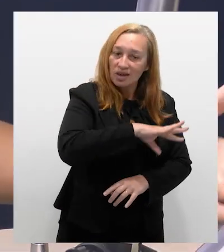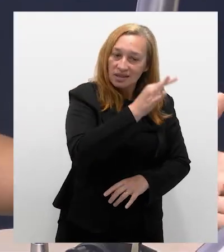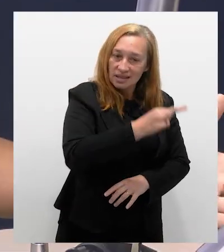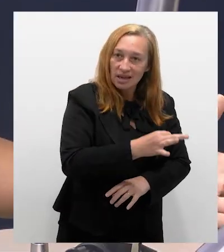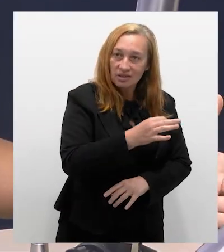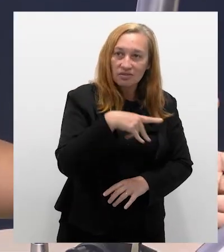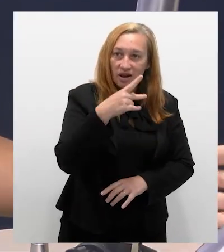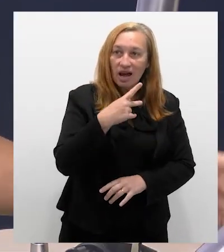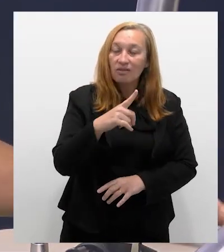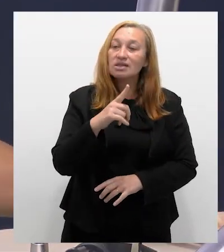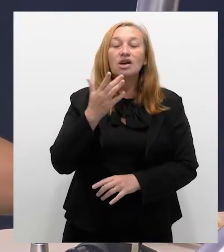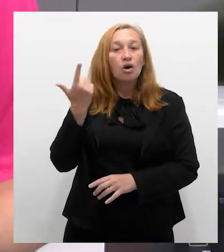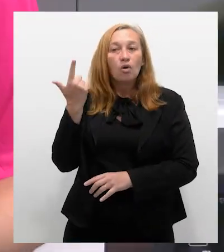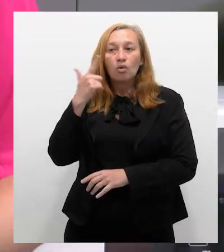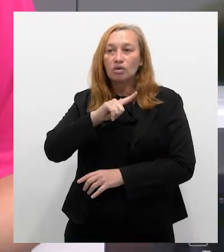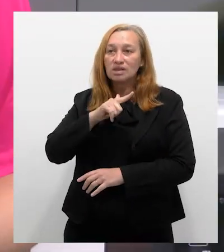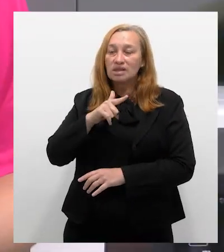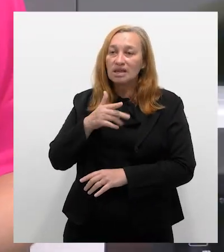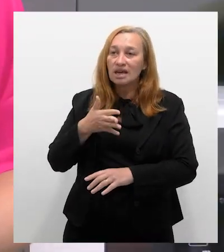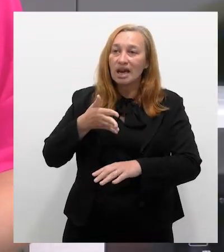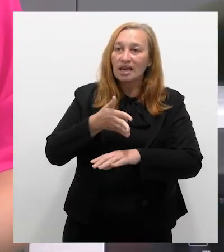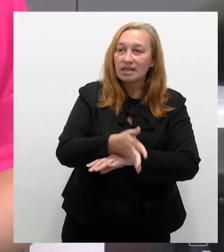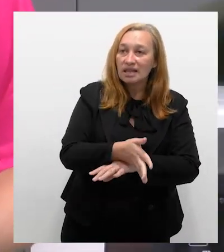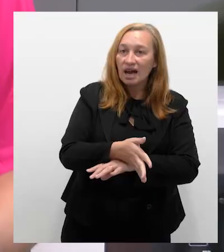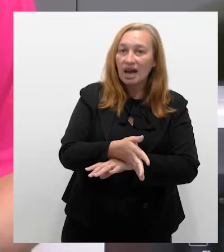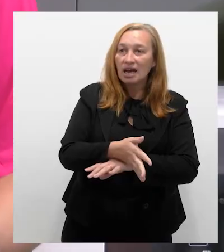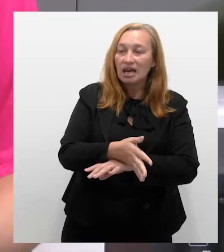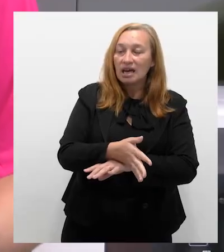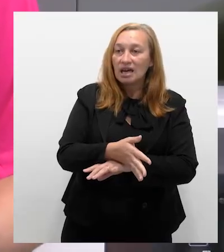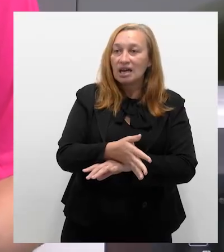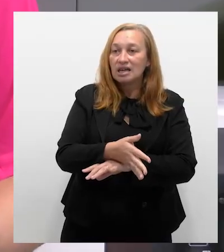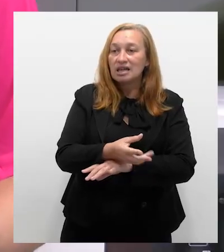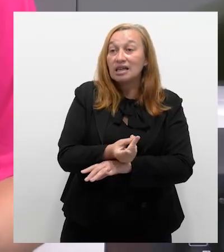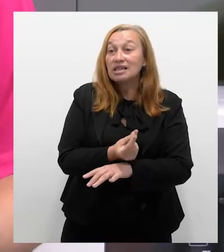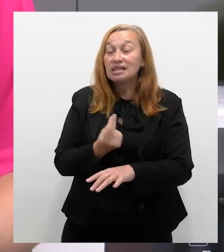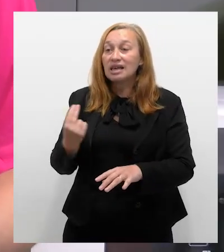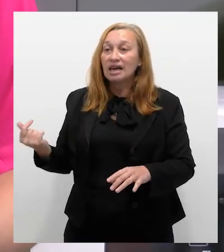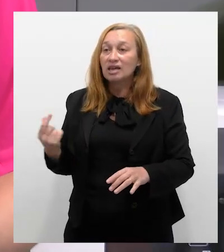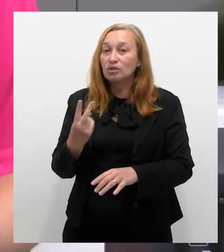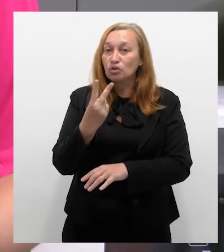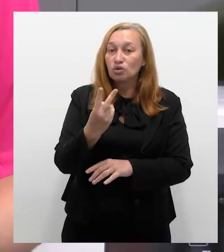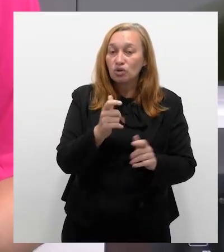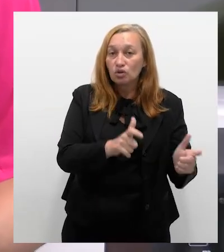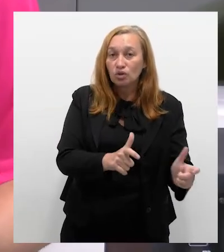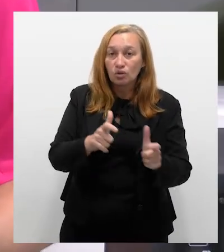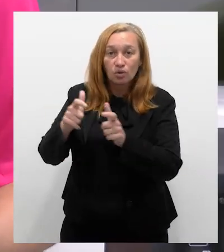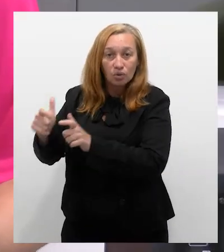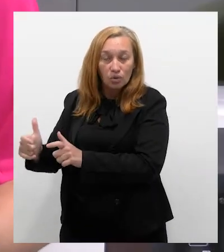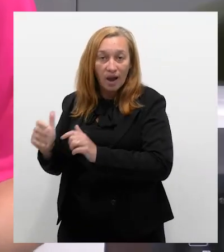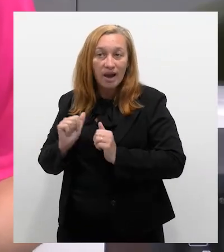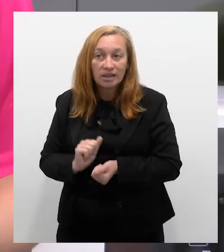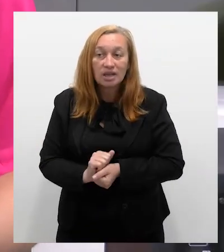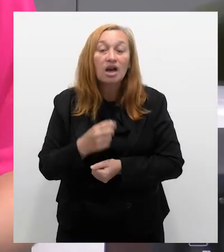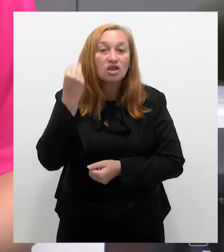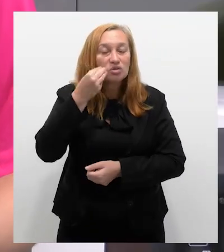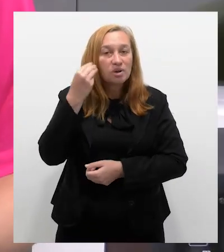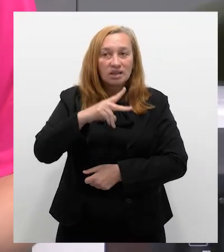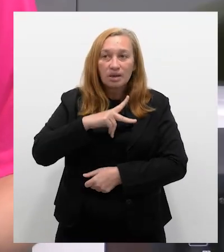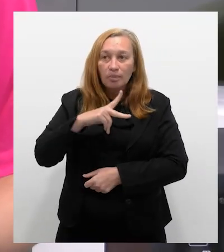dos dois mundos. Sim, Isso que eu você tento entra e sai com colocar. mais fluidez de Exatamente. qualquer lugar. Até porque é uma experiência